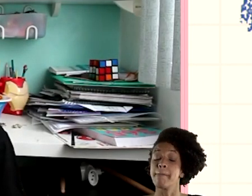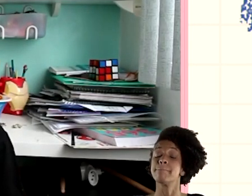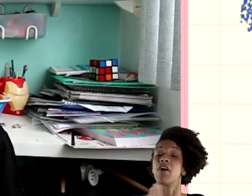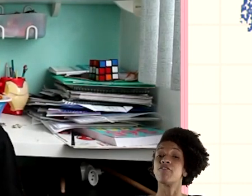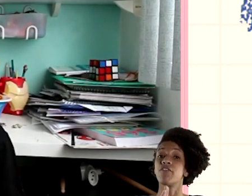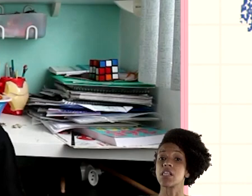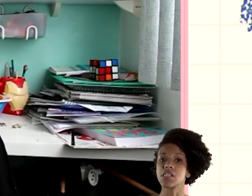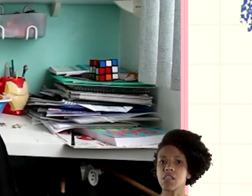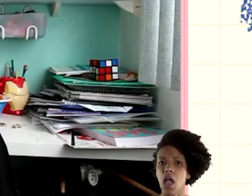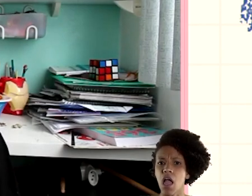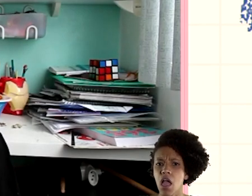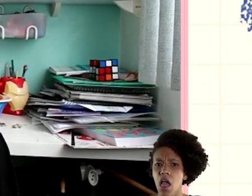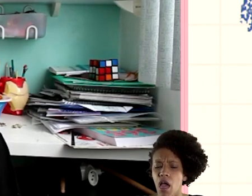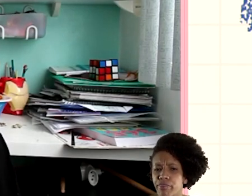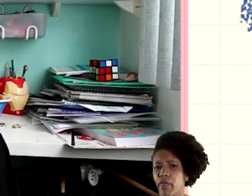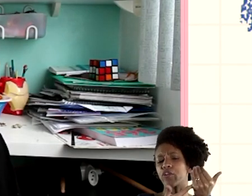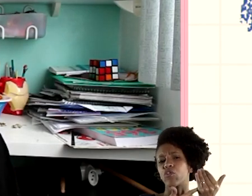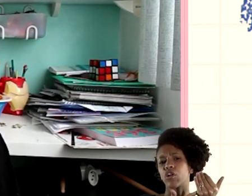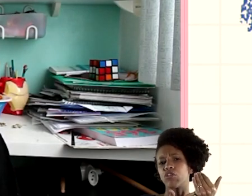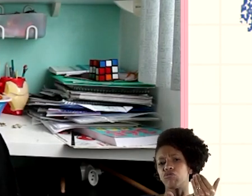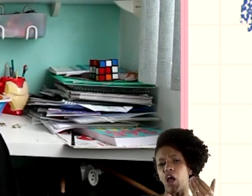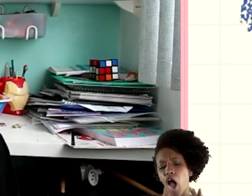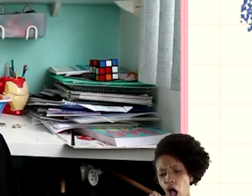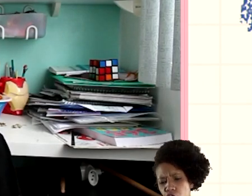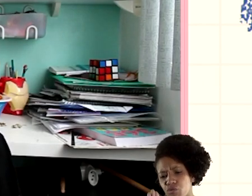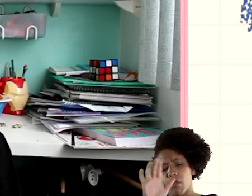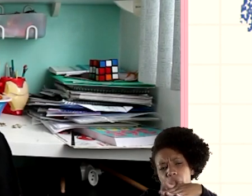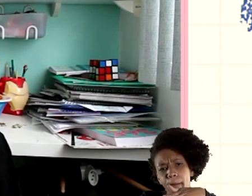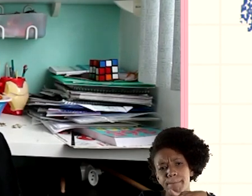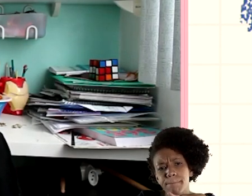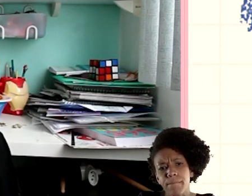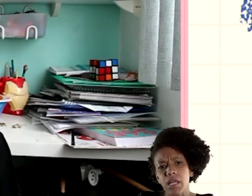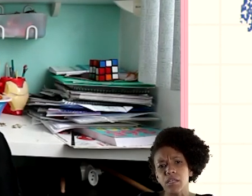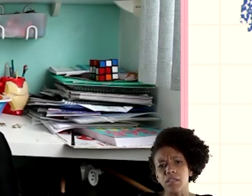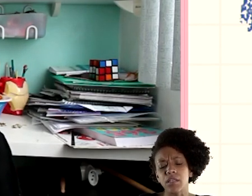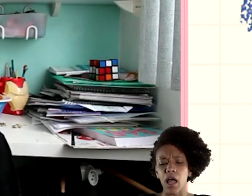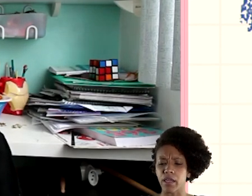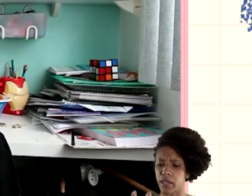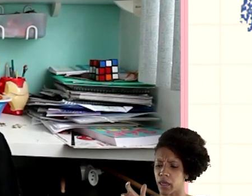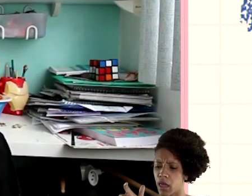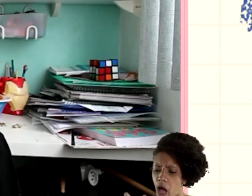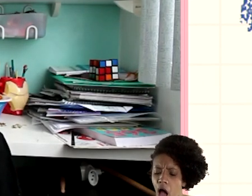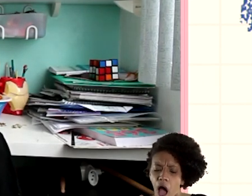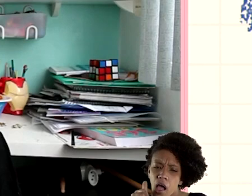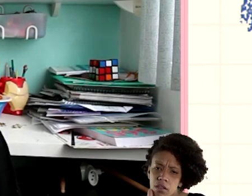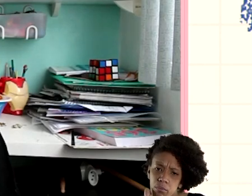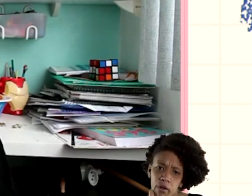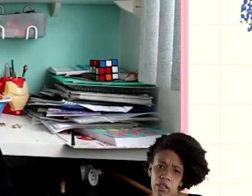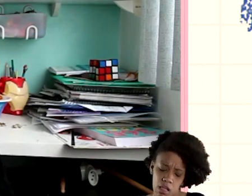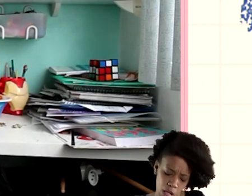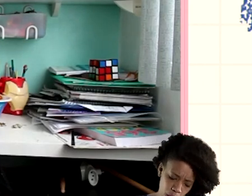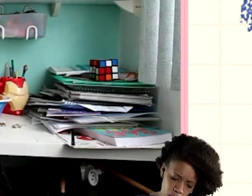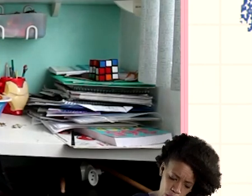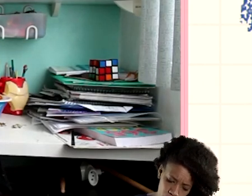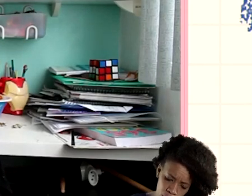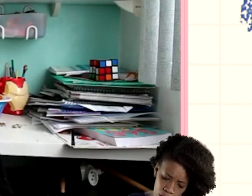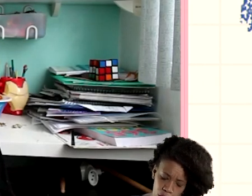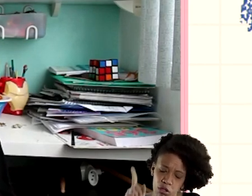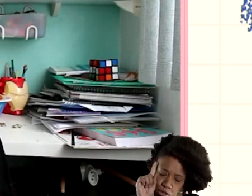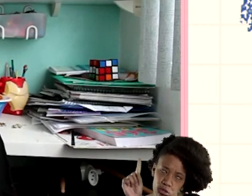horas de vírus, para fazer tecnologias para ajudar em limpeza para as mulheres